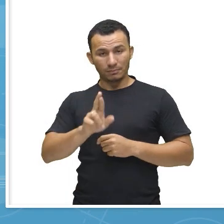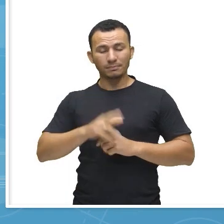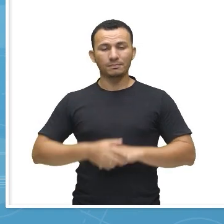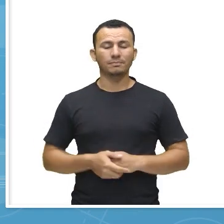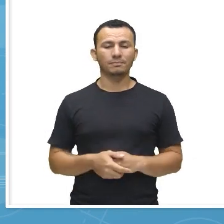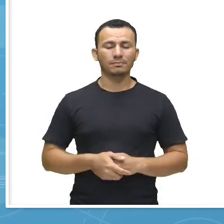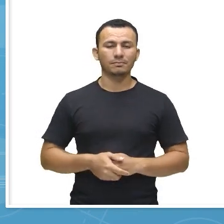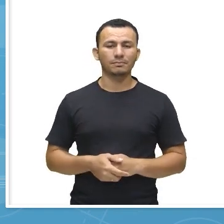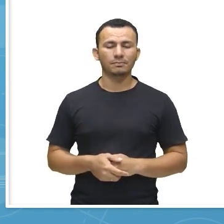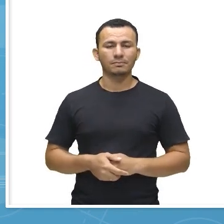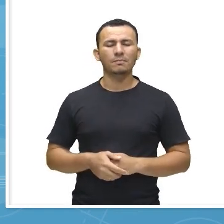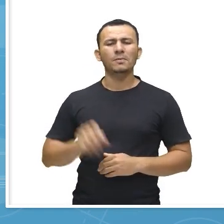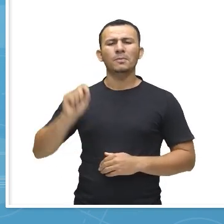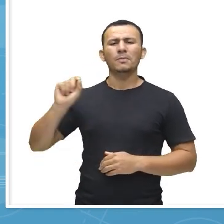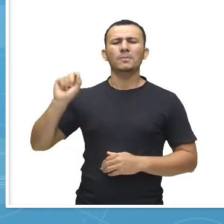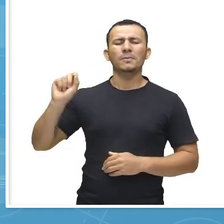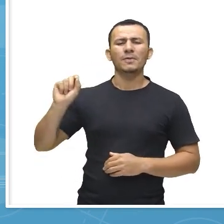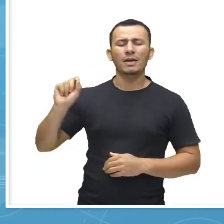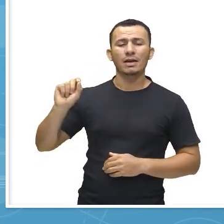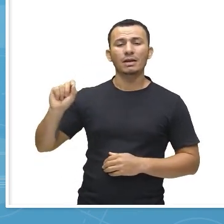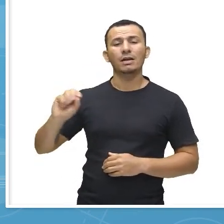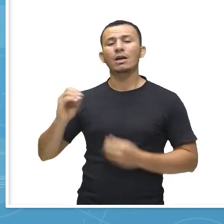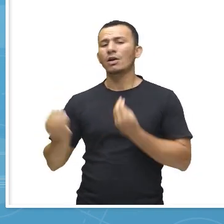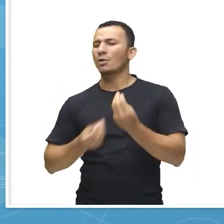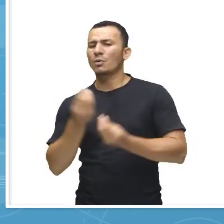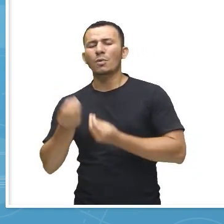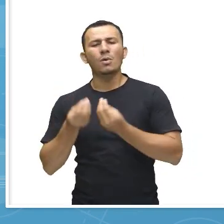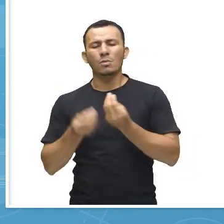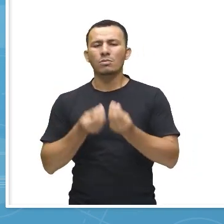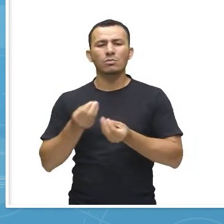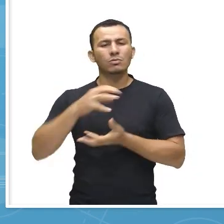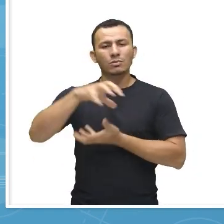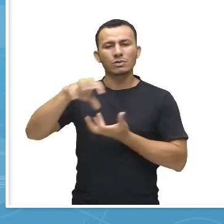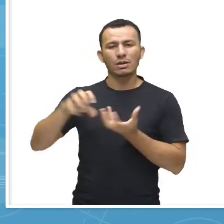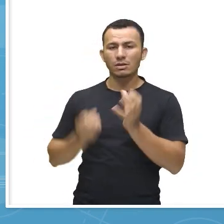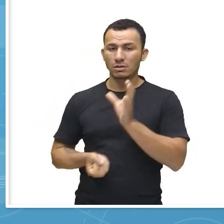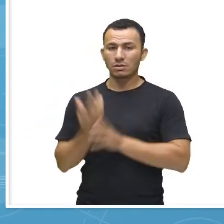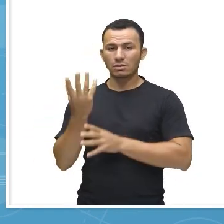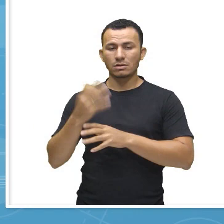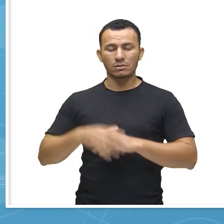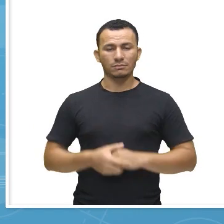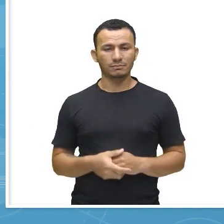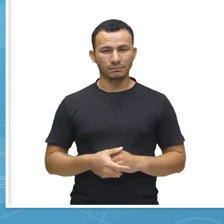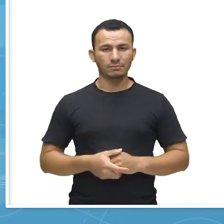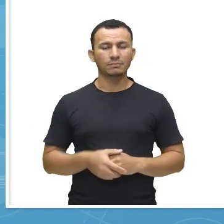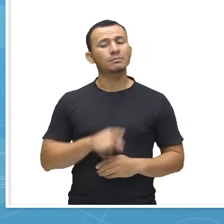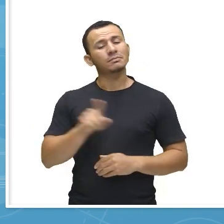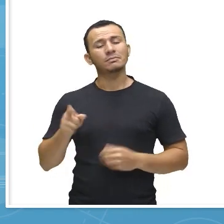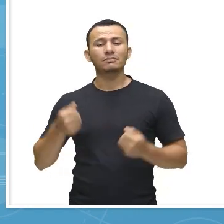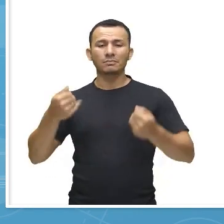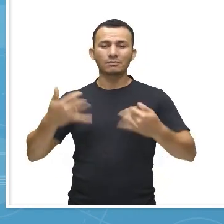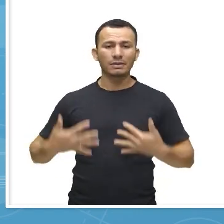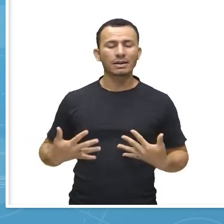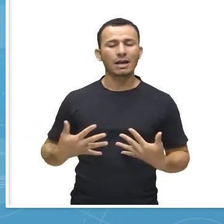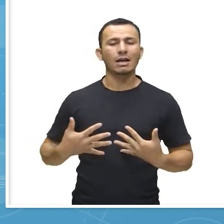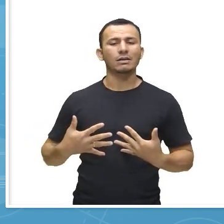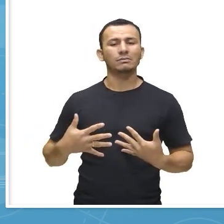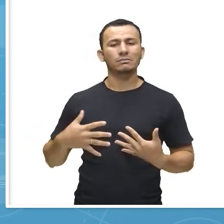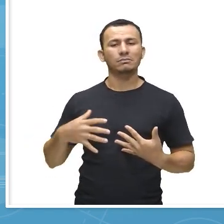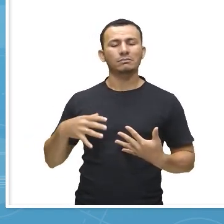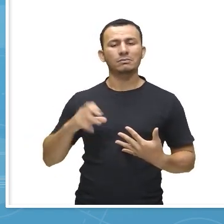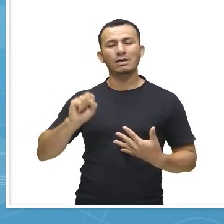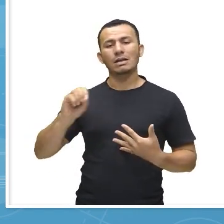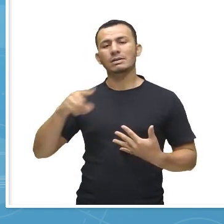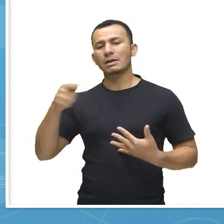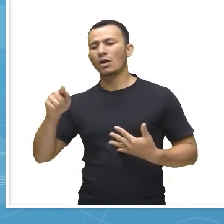Então, o que são e como se originaram os continentes. Então, era para vocês falarem o que eles são, né?